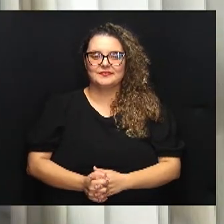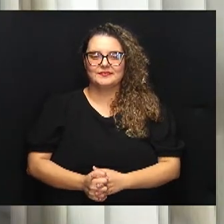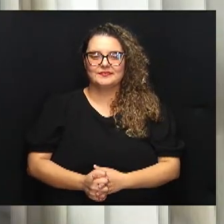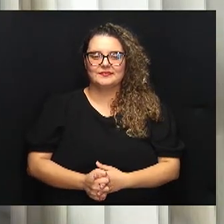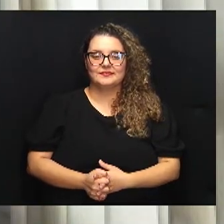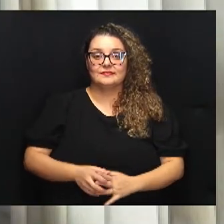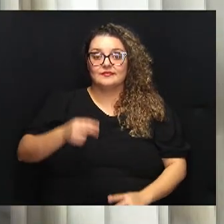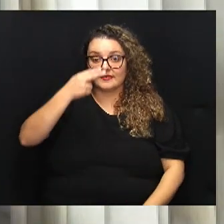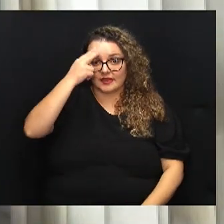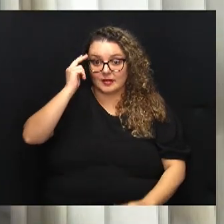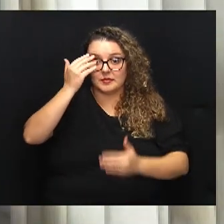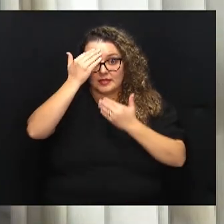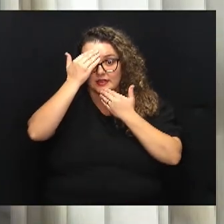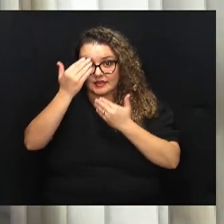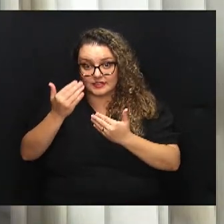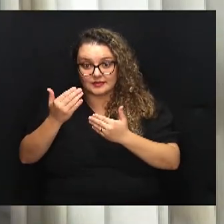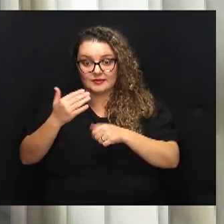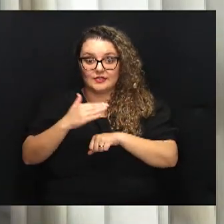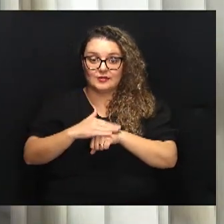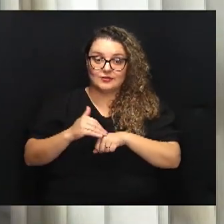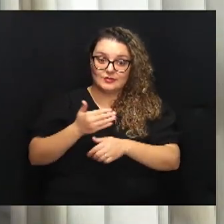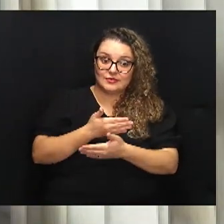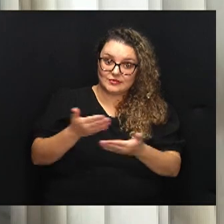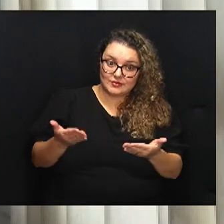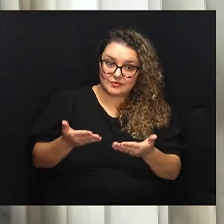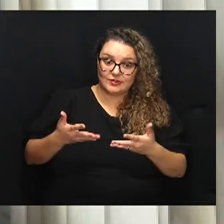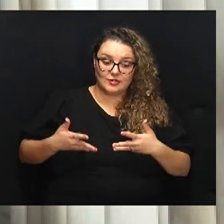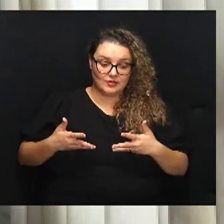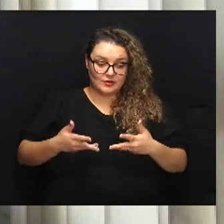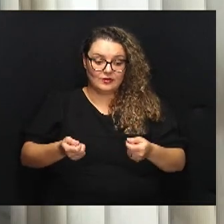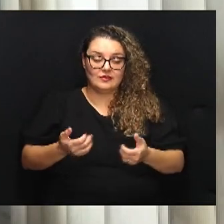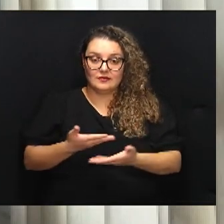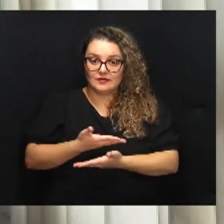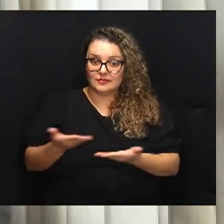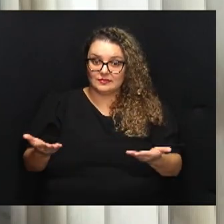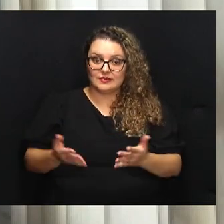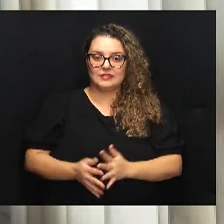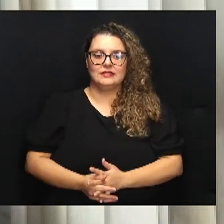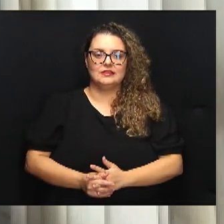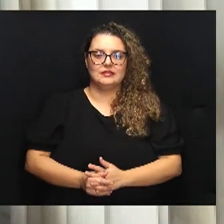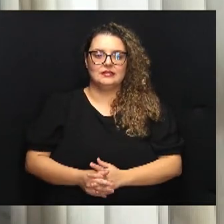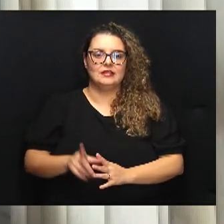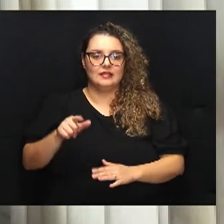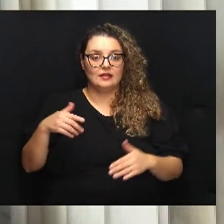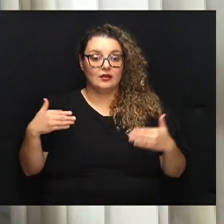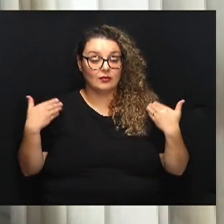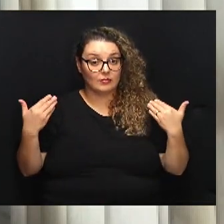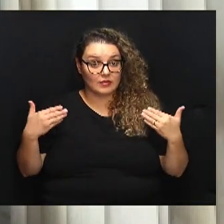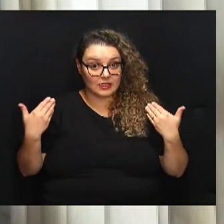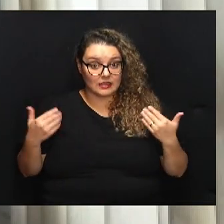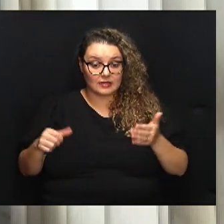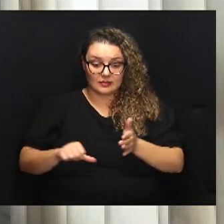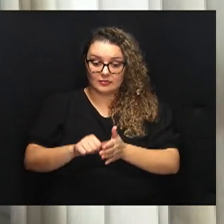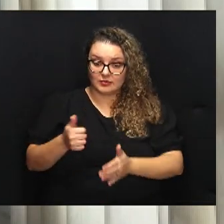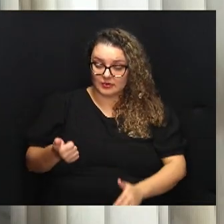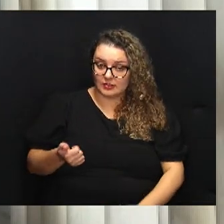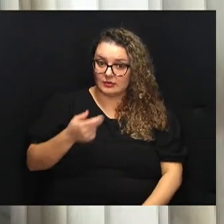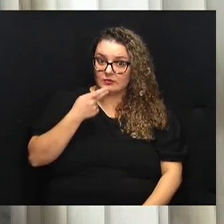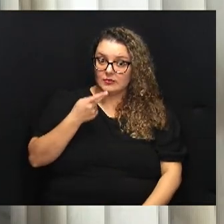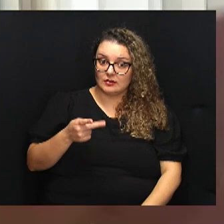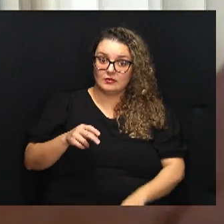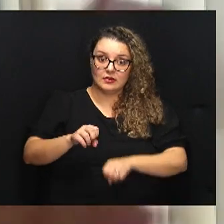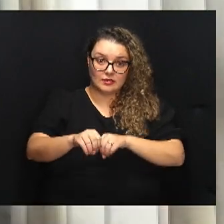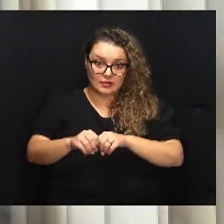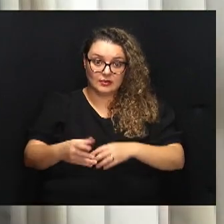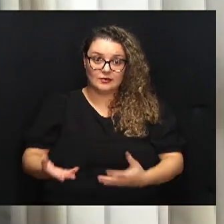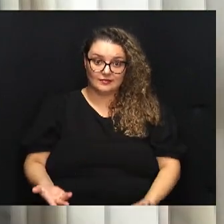Gabriel, agradeço a gentileza de vocês, o convite de vocês. É uma alegria para mim, primeiro, falar sobre educação.